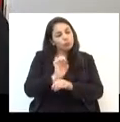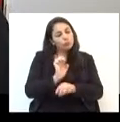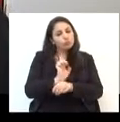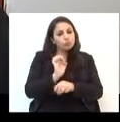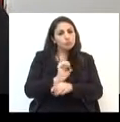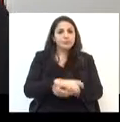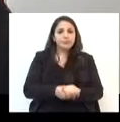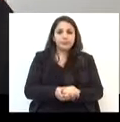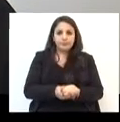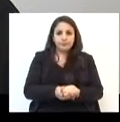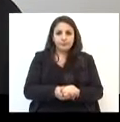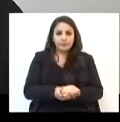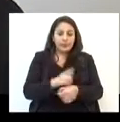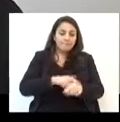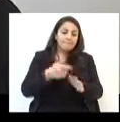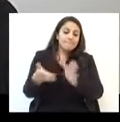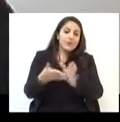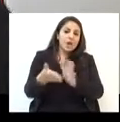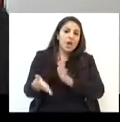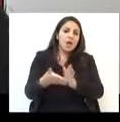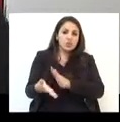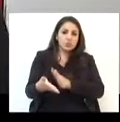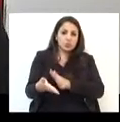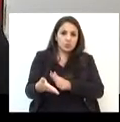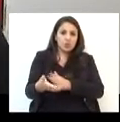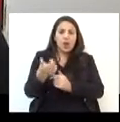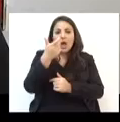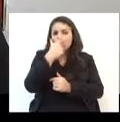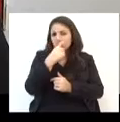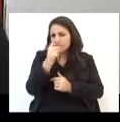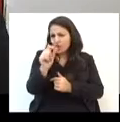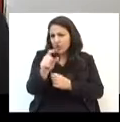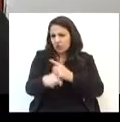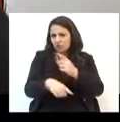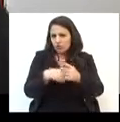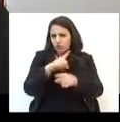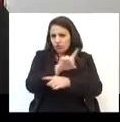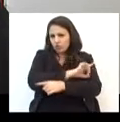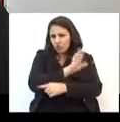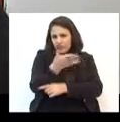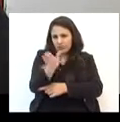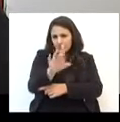aguardando. O prazo, nós esperamos que nos próximos 10 dias aí,